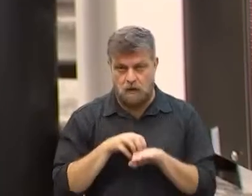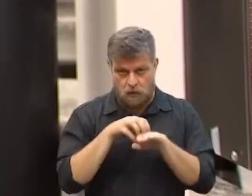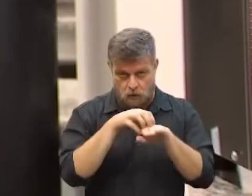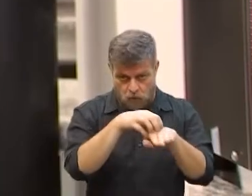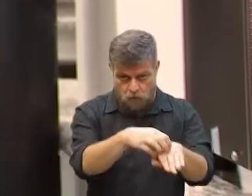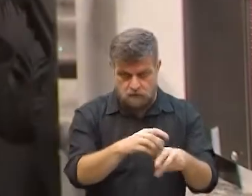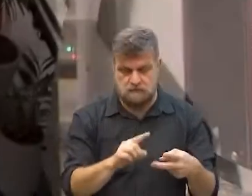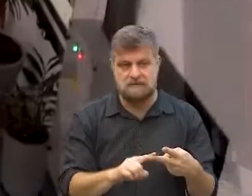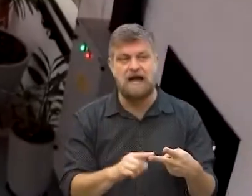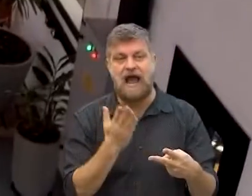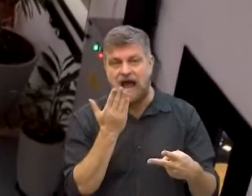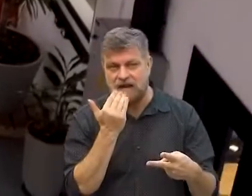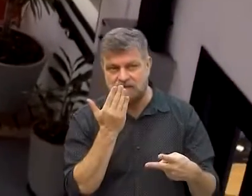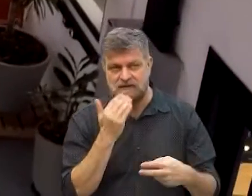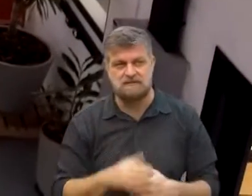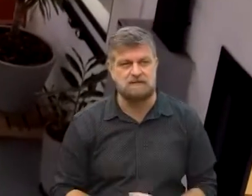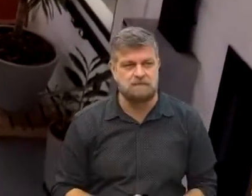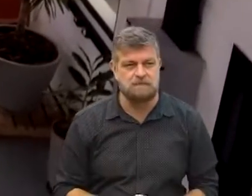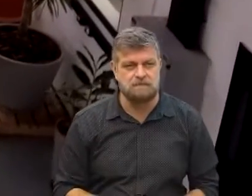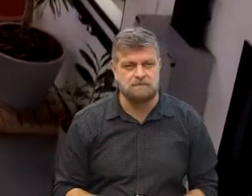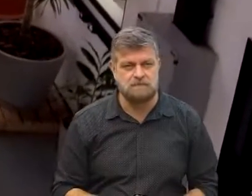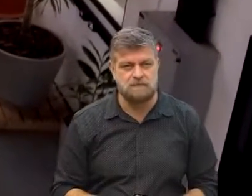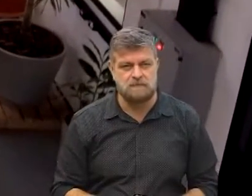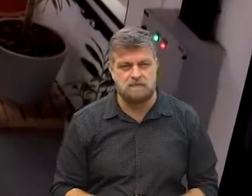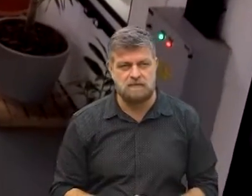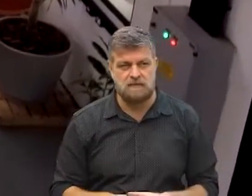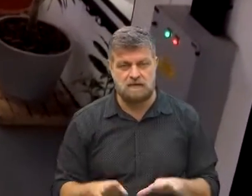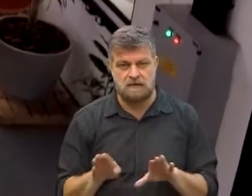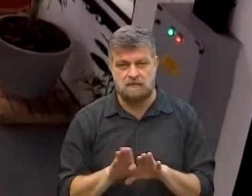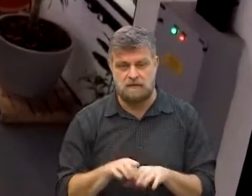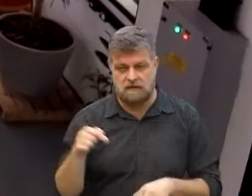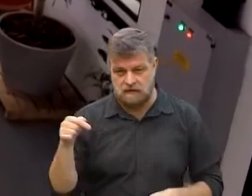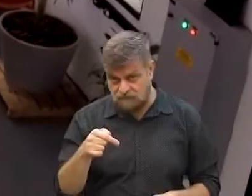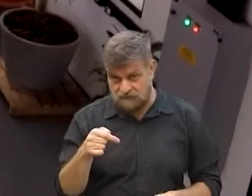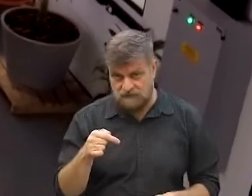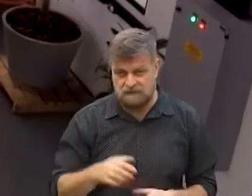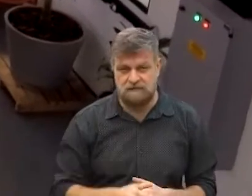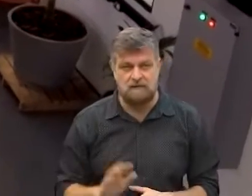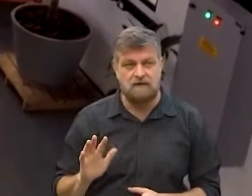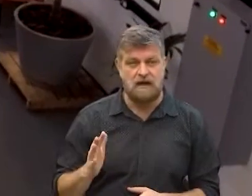transporte, alimentação, e a alimentação vai ser nos